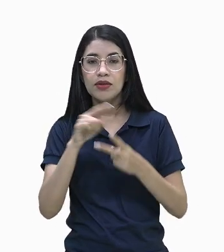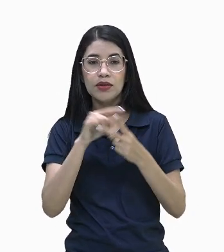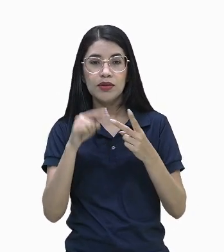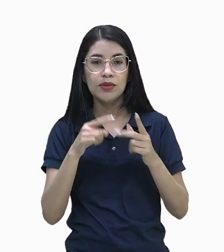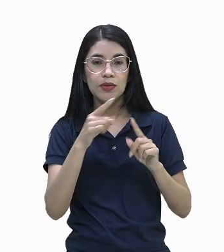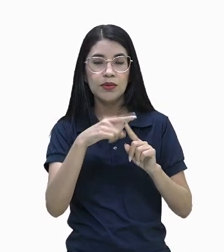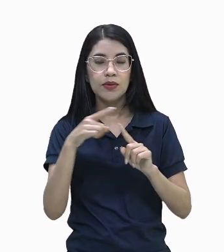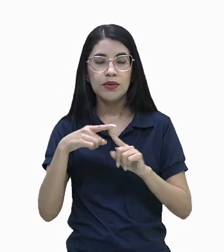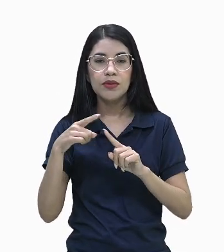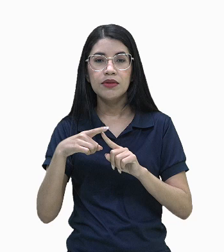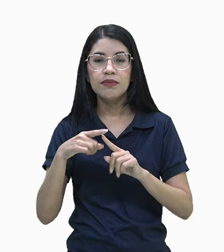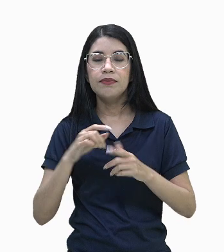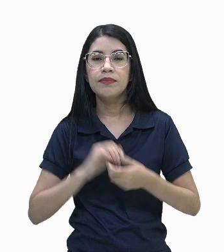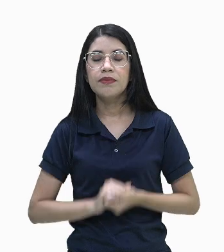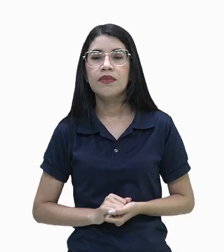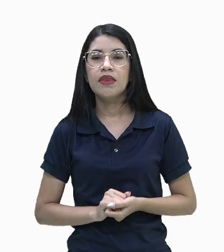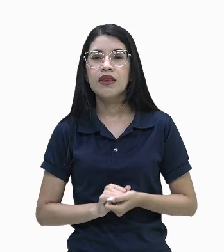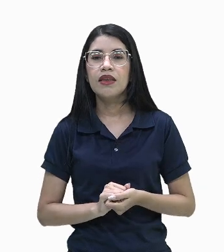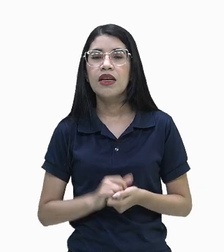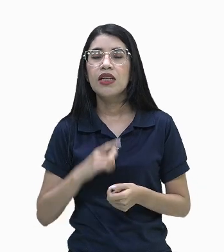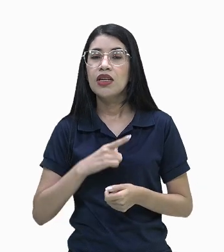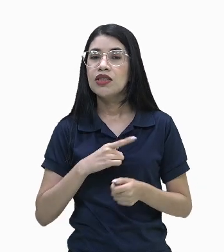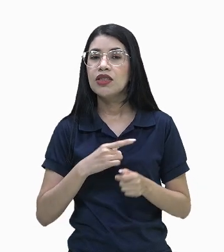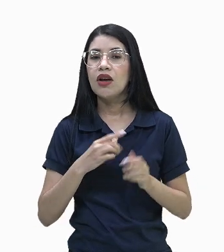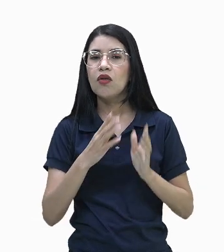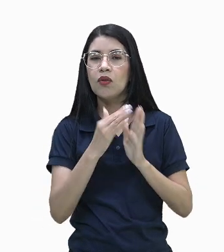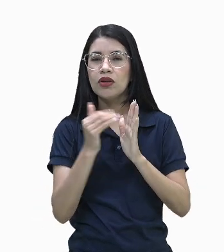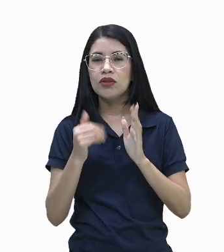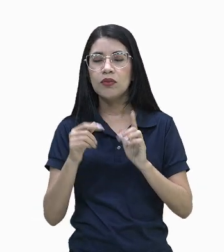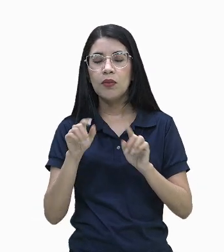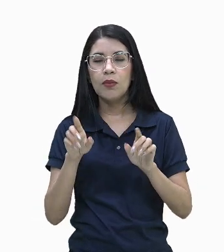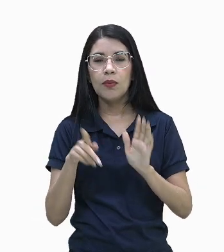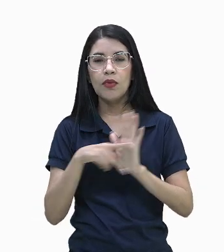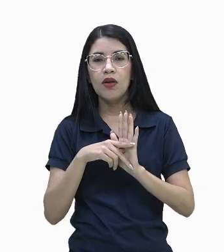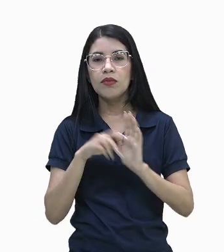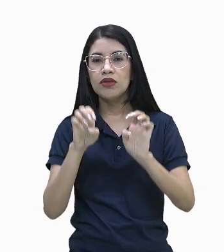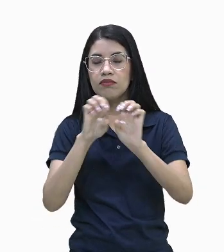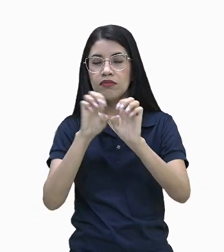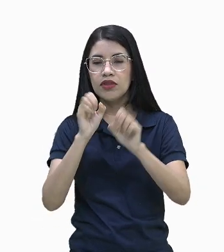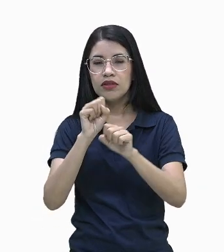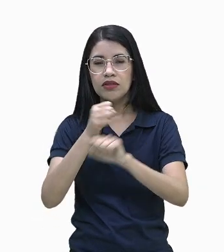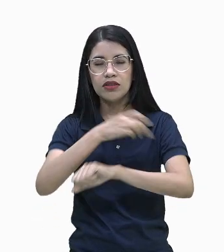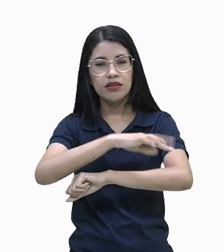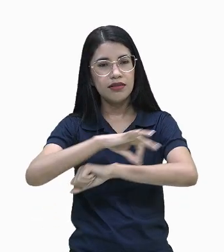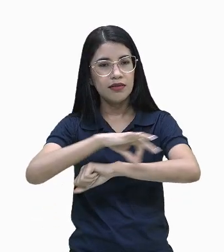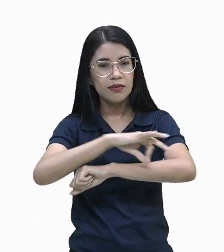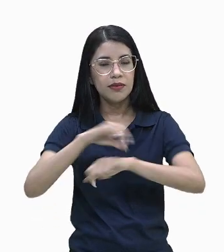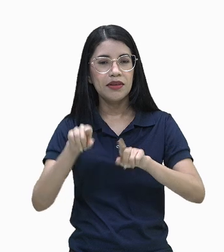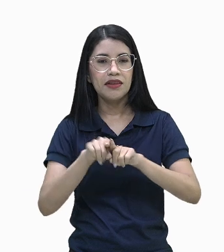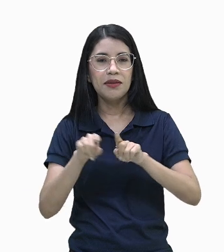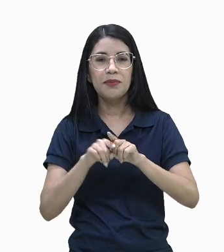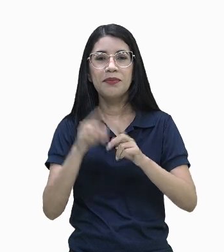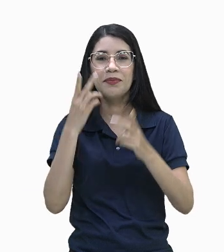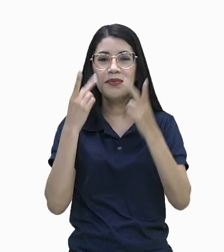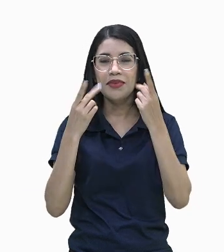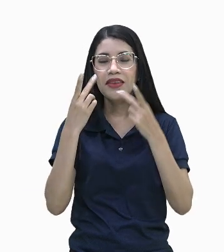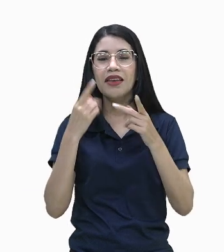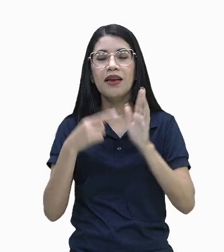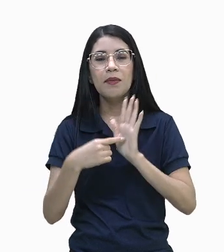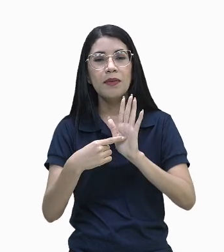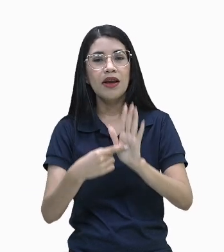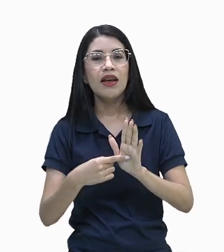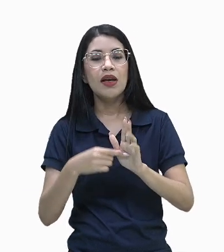apresentados por um estilo particular de arquitetura e peça teatral e transmitido ao público